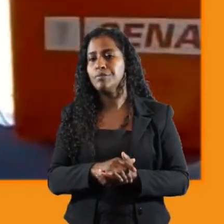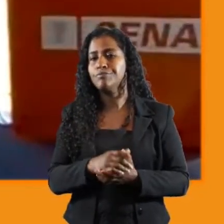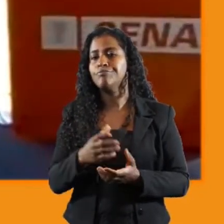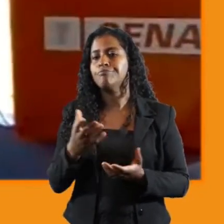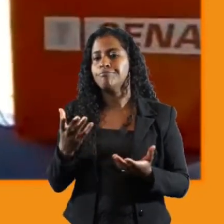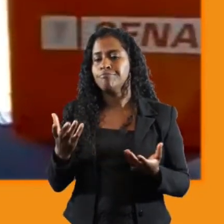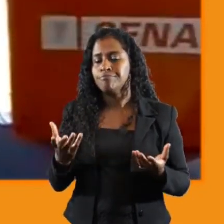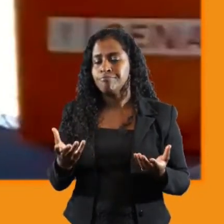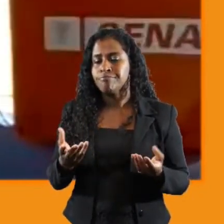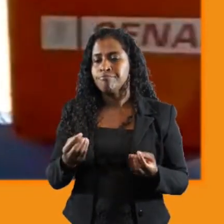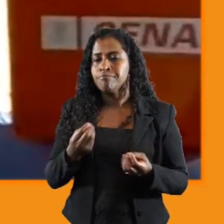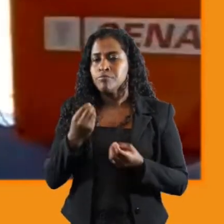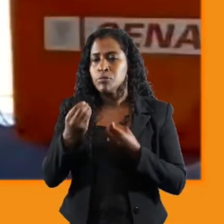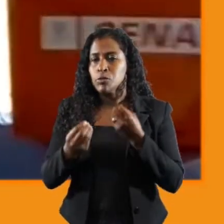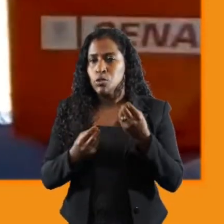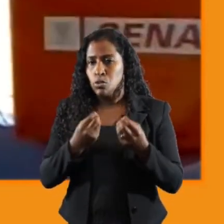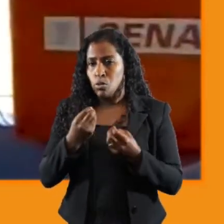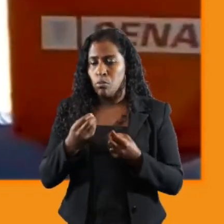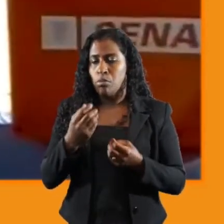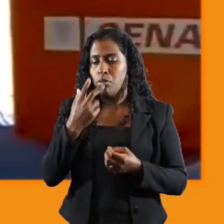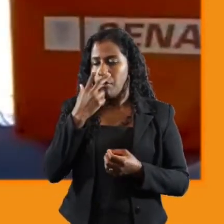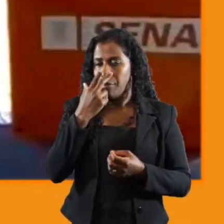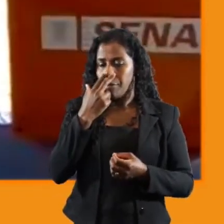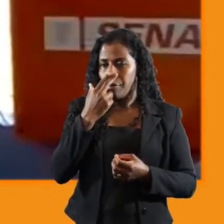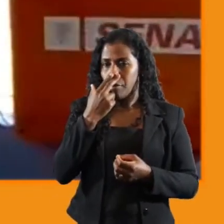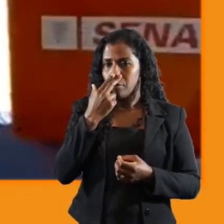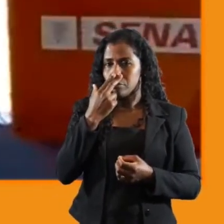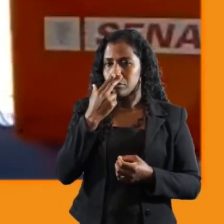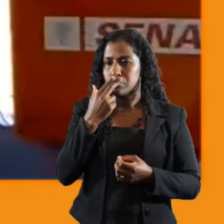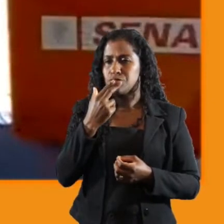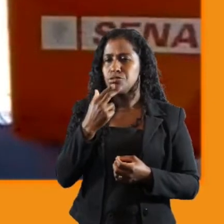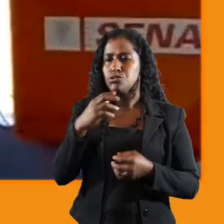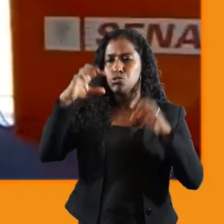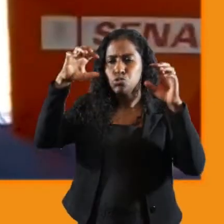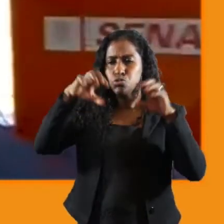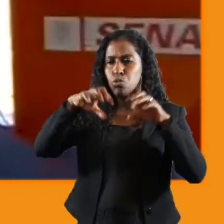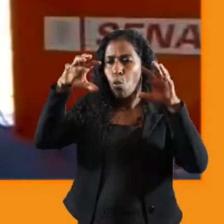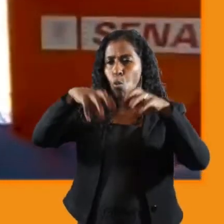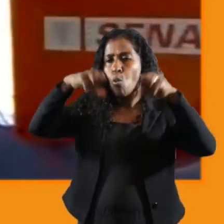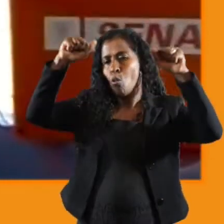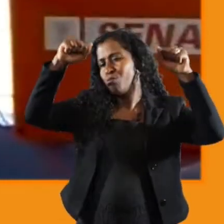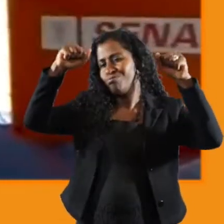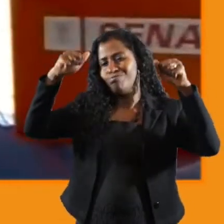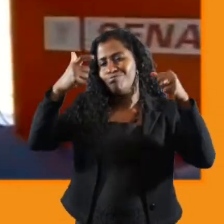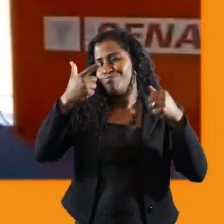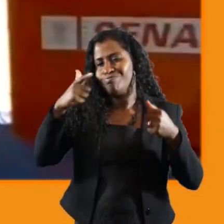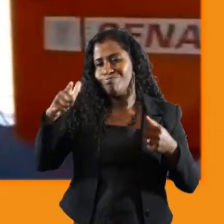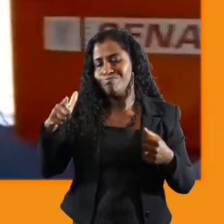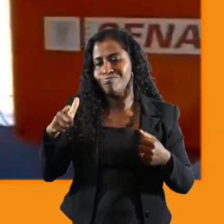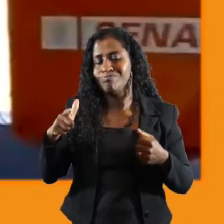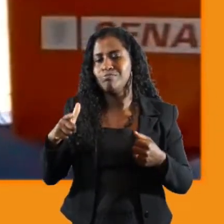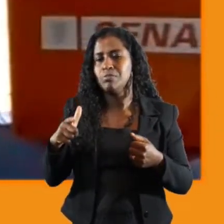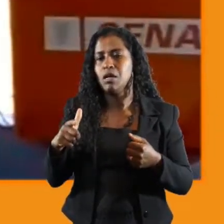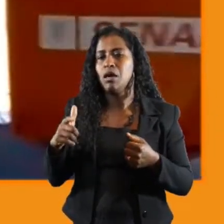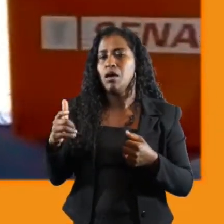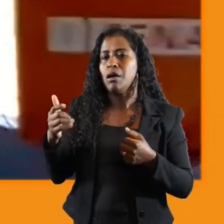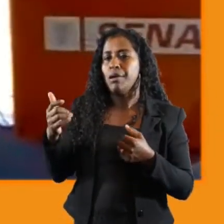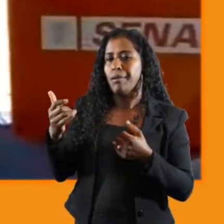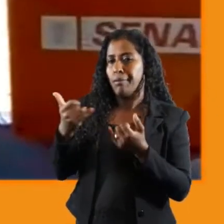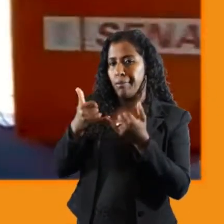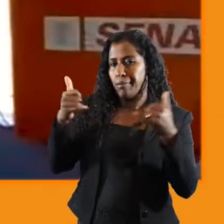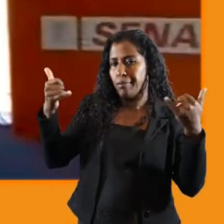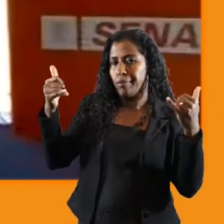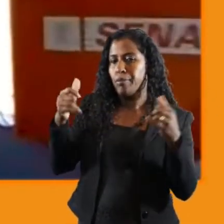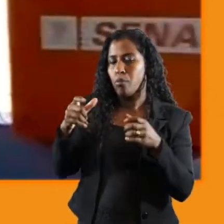auxiliando em épocas como essa nossa agora, uma época de seca, né? Que a geração das hidrelétricas são um pouco menores, né?